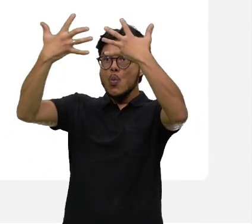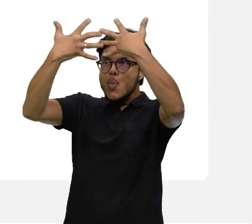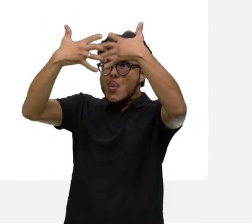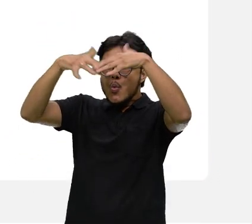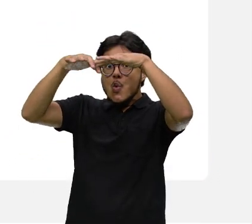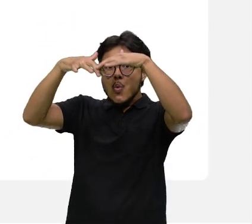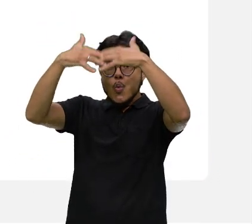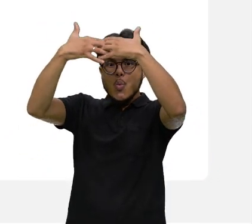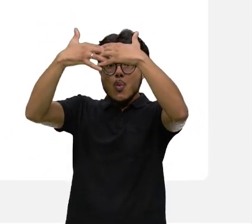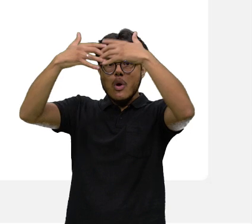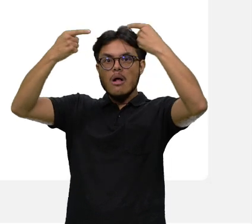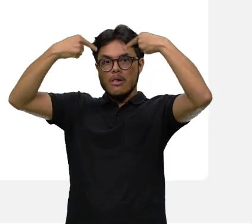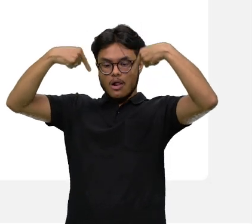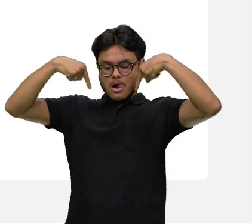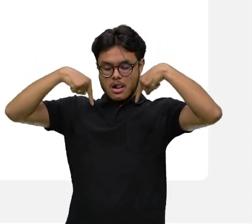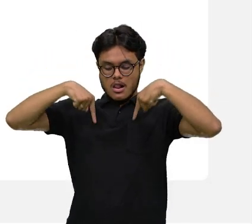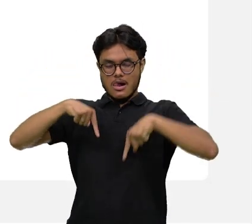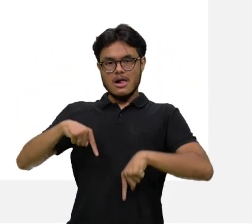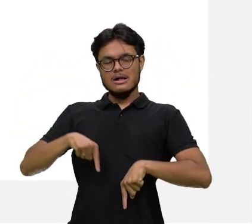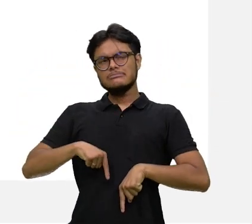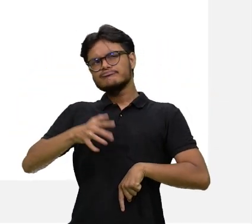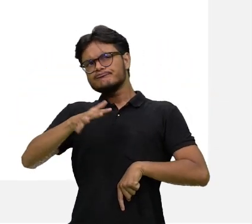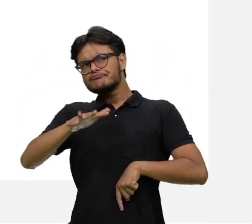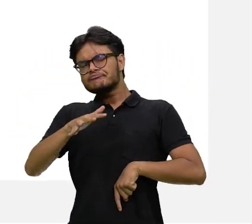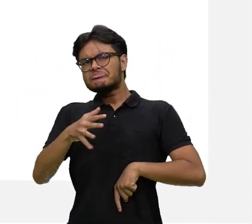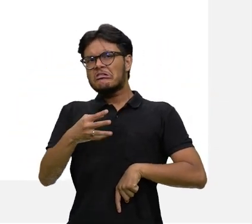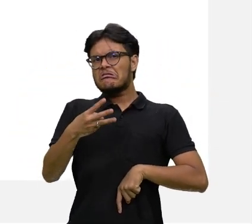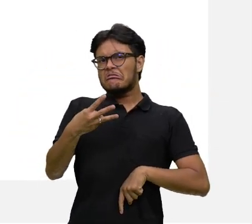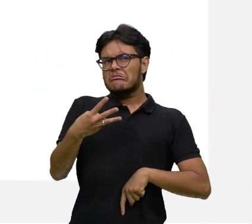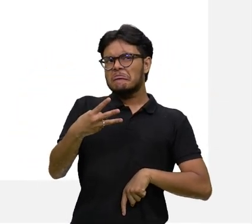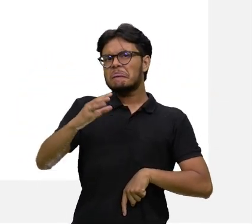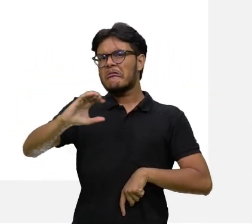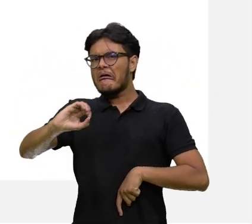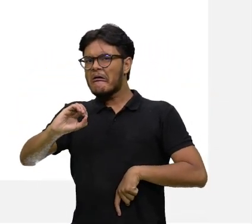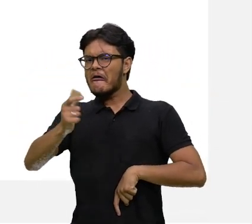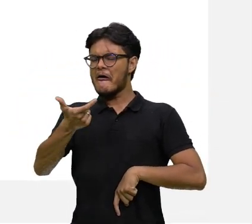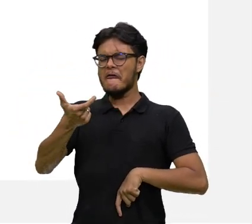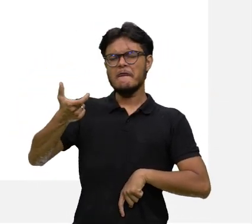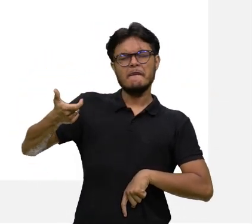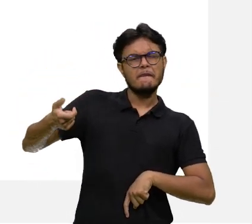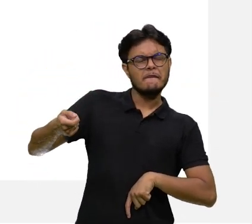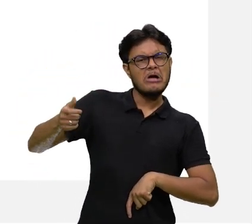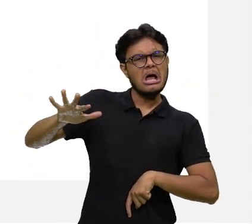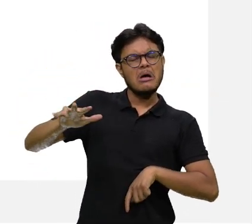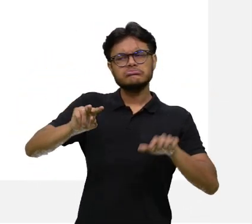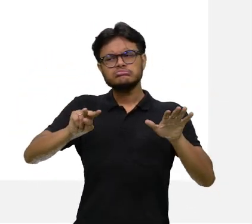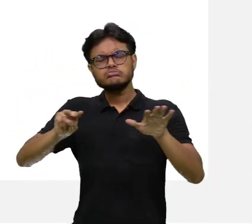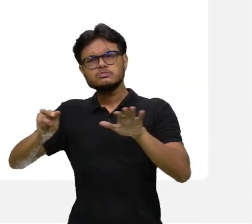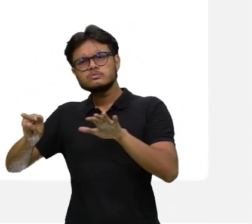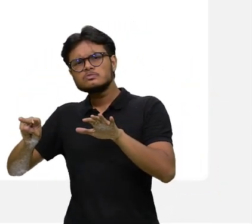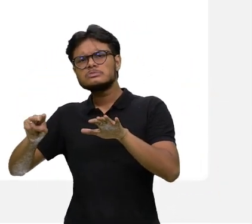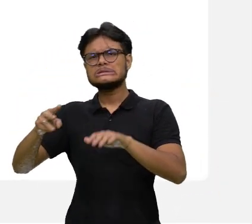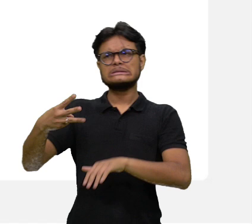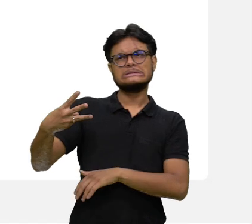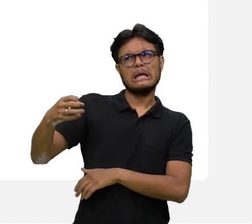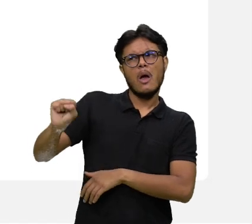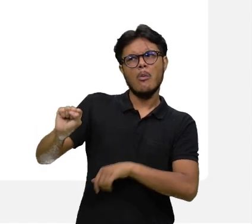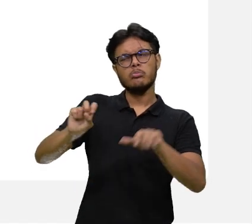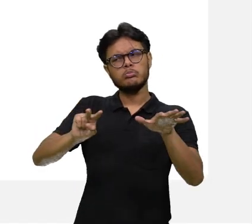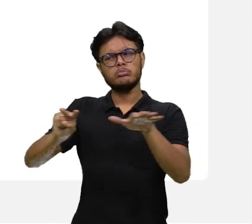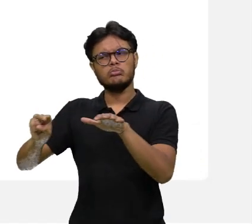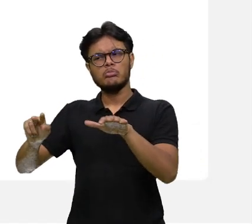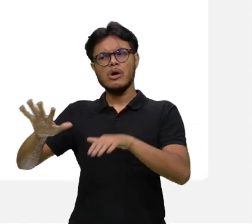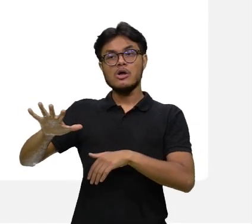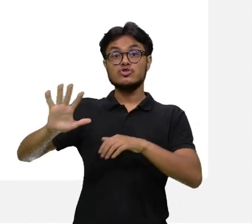se desenvolve lá na 20ª, 36ª semana, 38ª semana, o